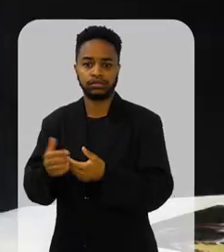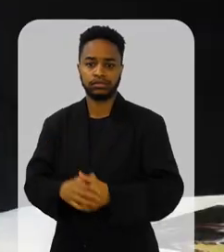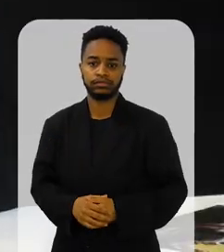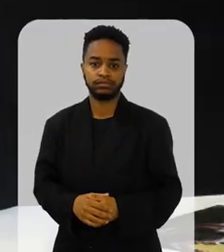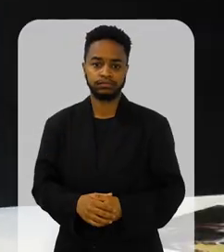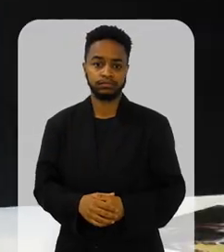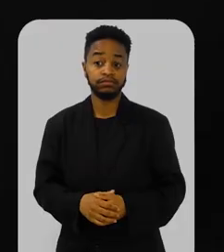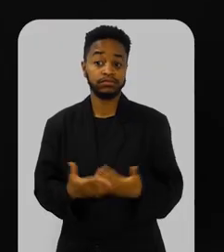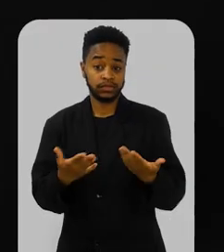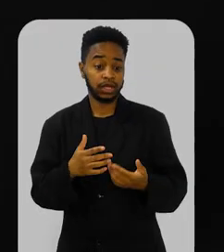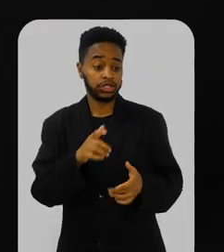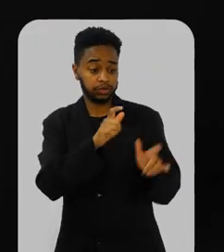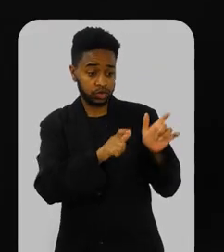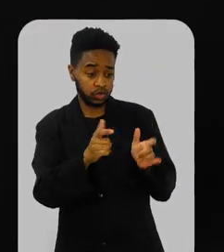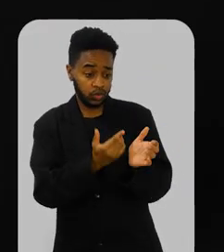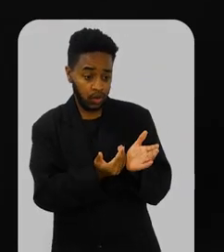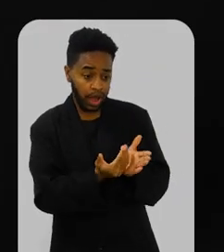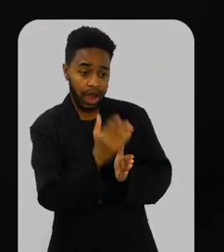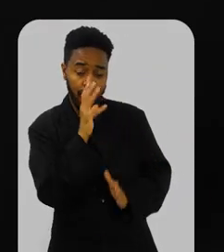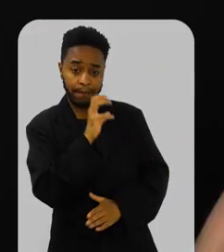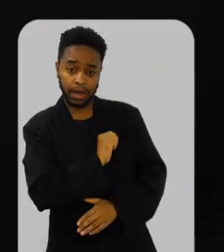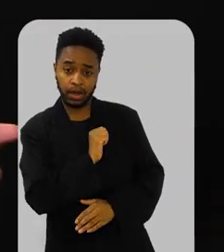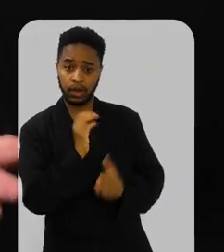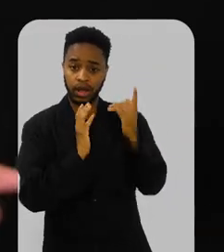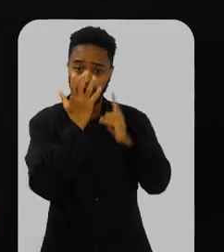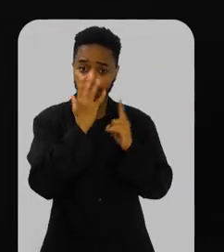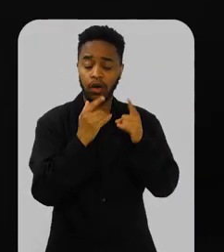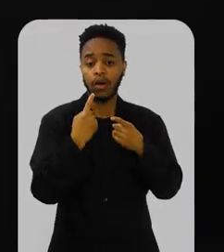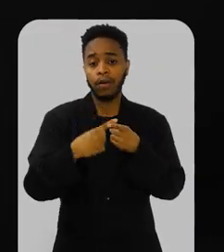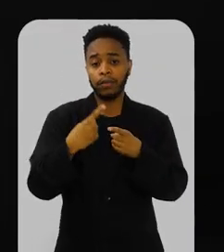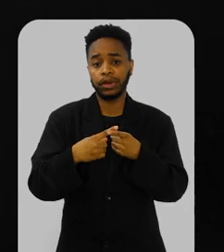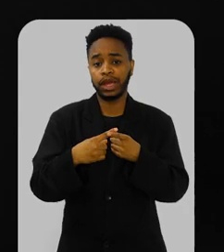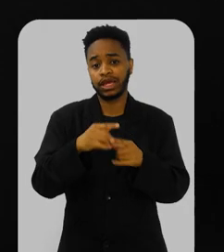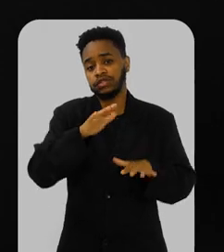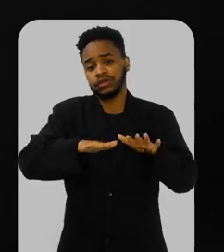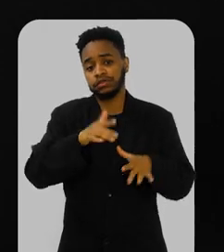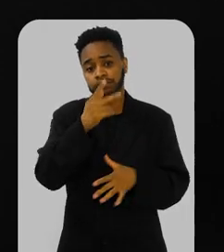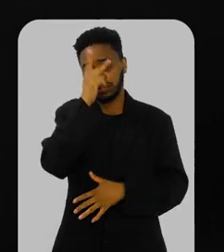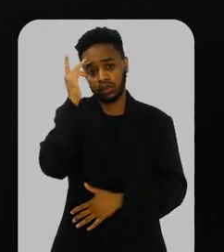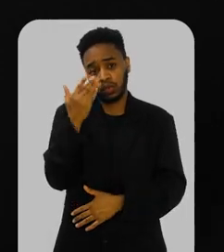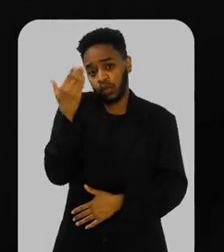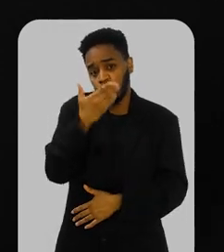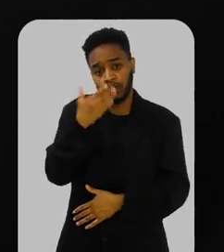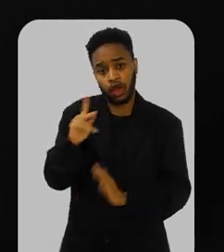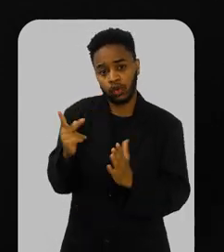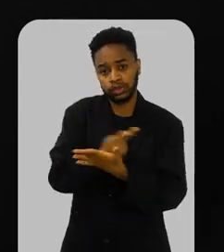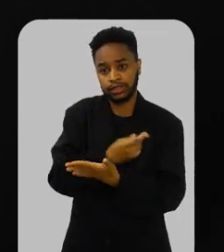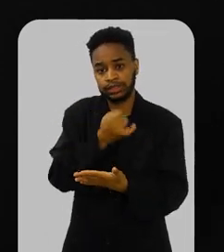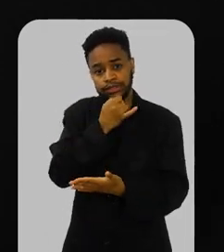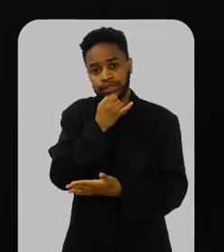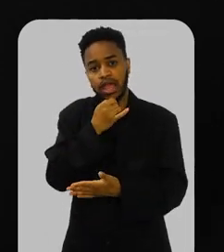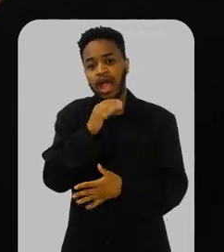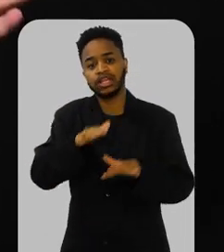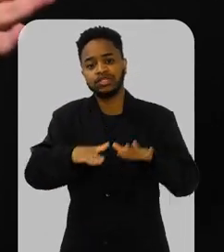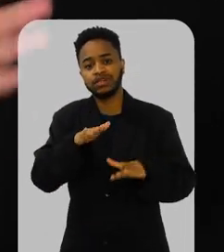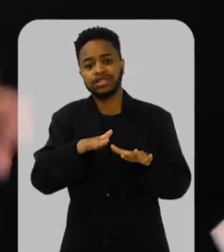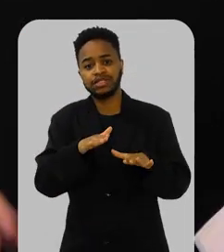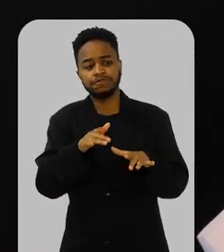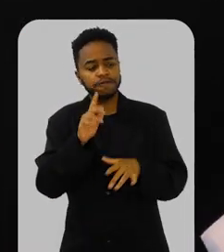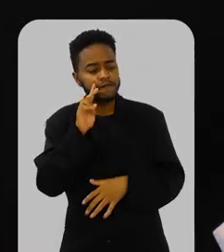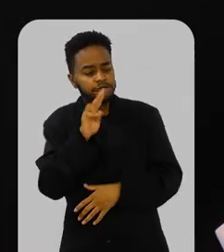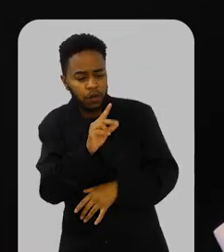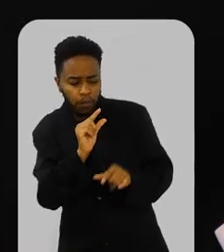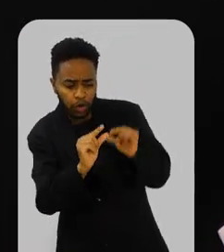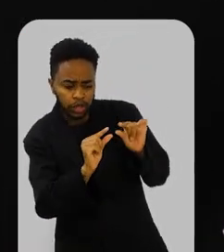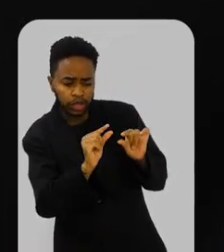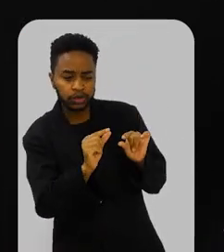isso. É onde as pessoas vão se apaixonar pro carnaval, quem sabe, né? Uma pessoa que nunca viu aquilo acontecer ali de pertinho, né? Ver uma frecha de barracão, às vezes você se